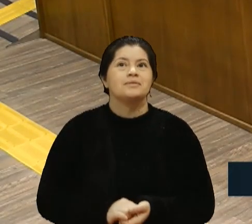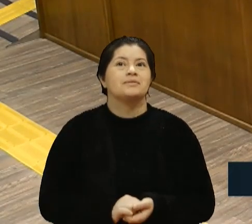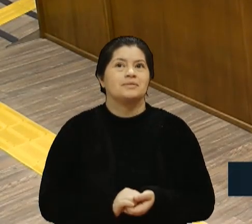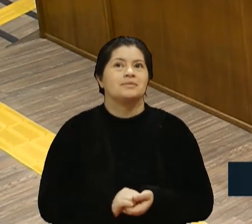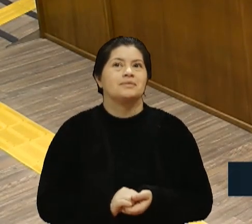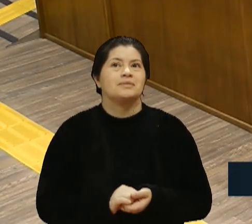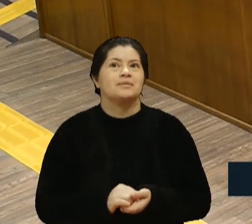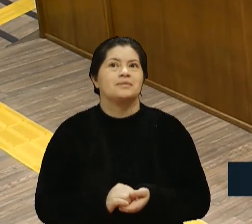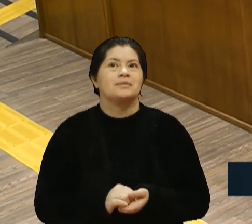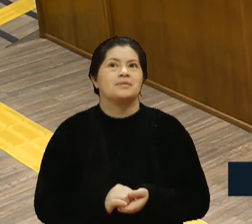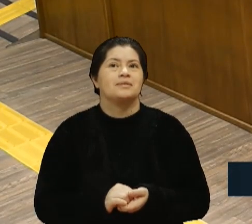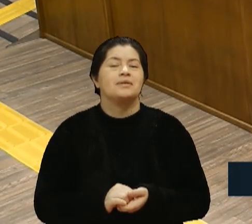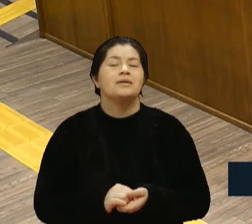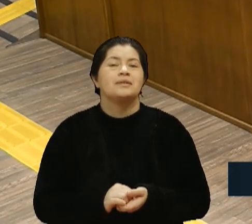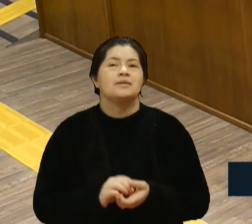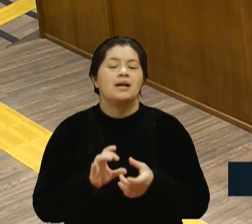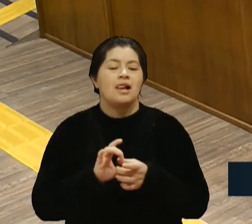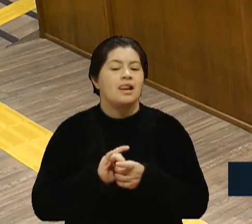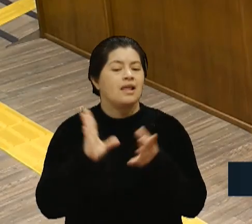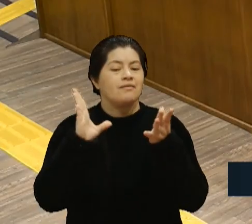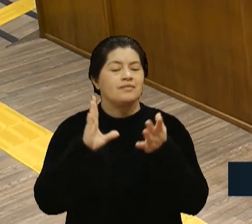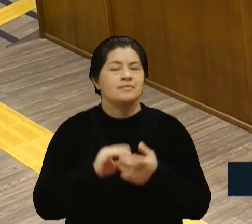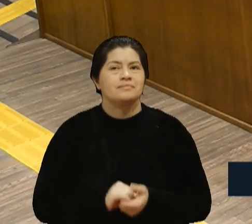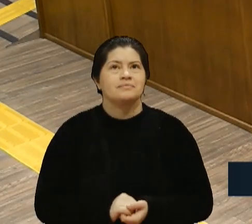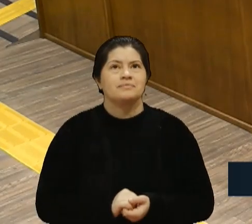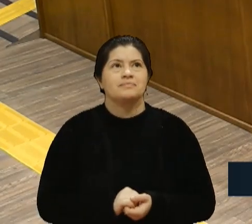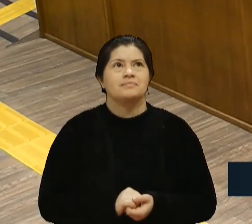por tempo ilimitado.